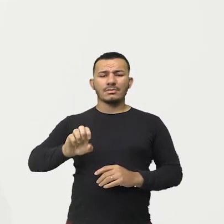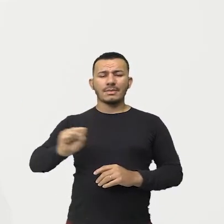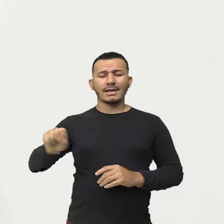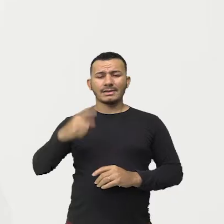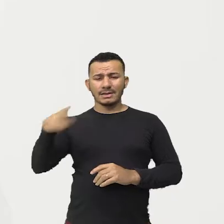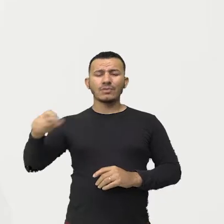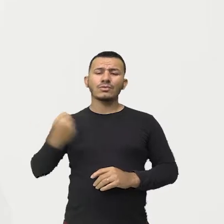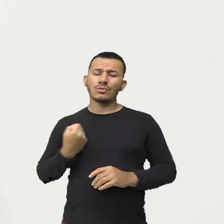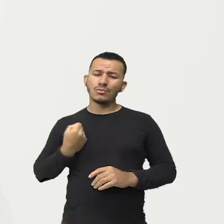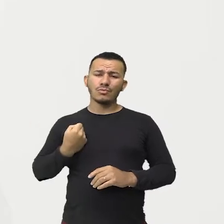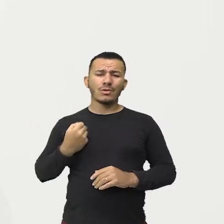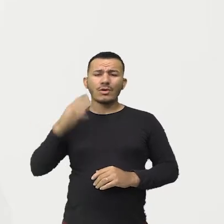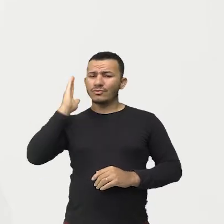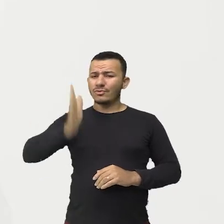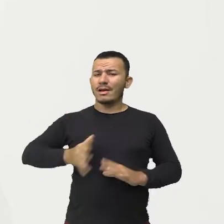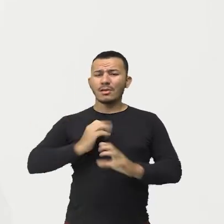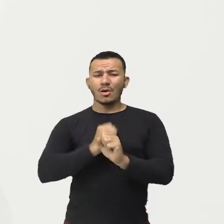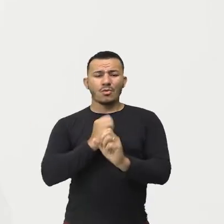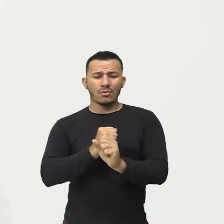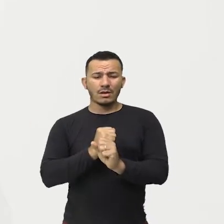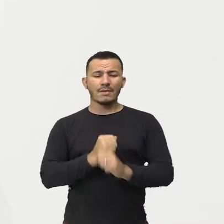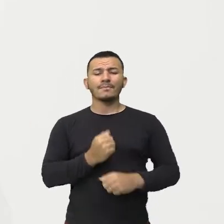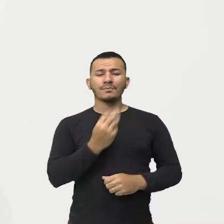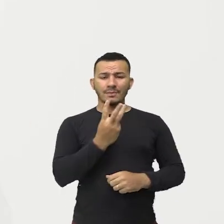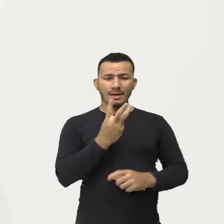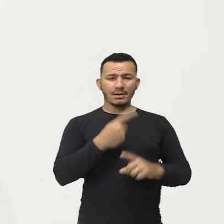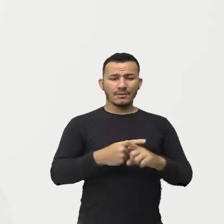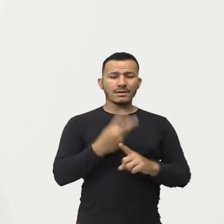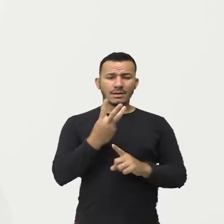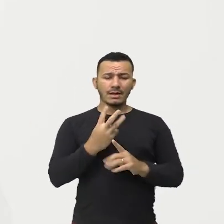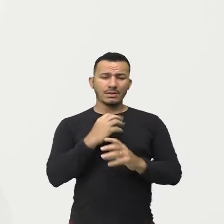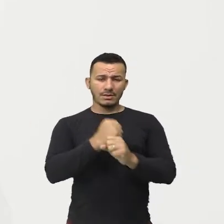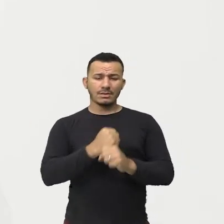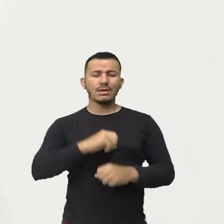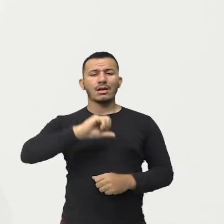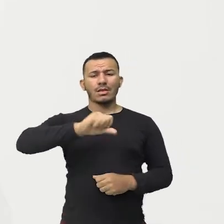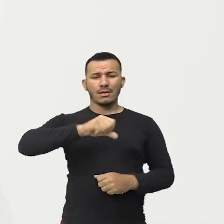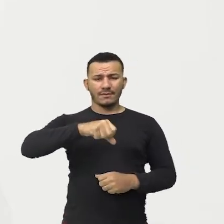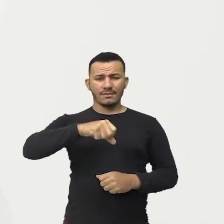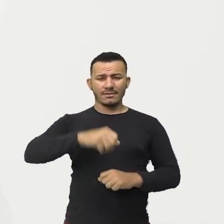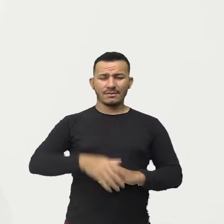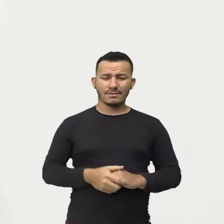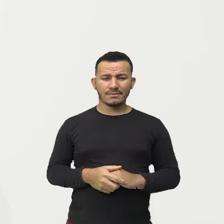numérica, é só fazer cálculo. R$3 vezes 3, R$9.